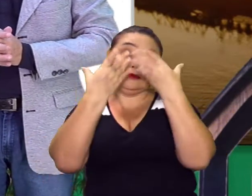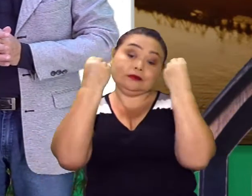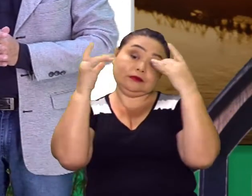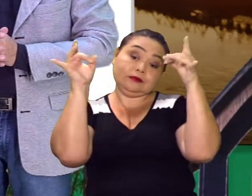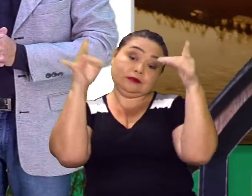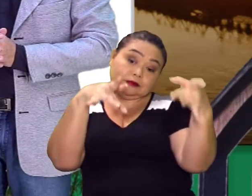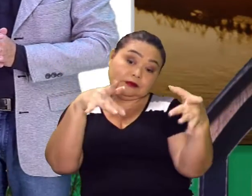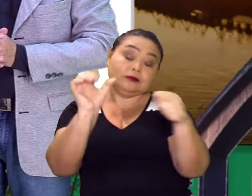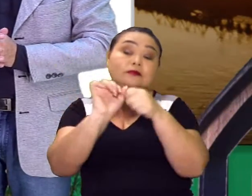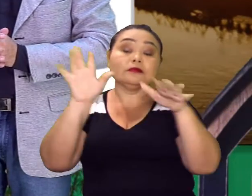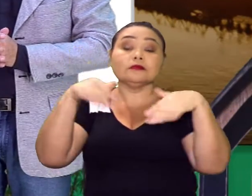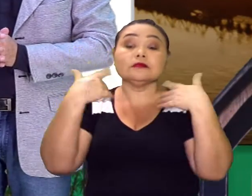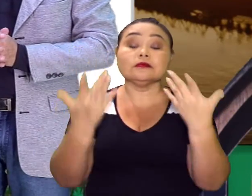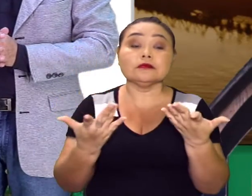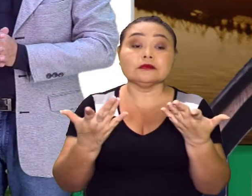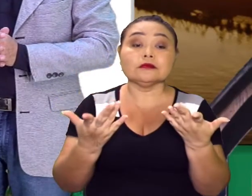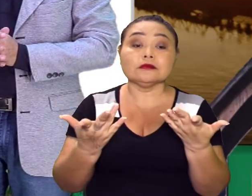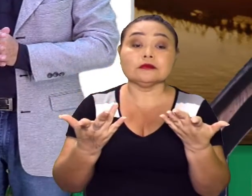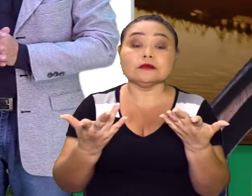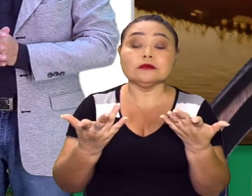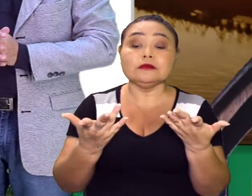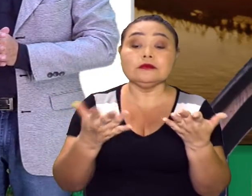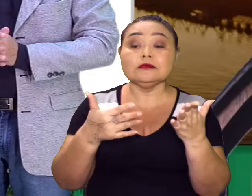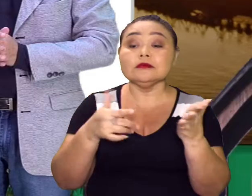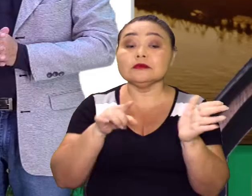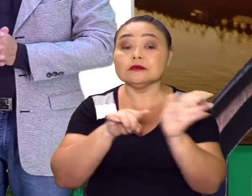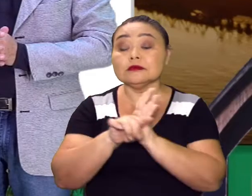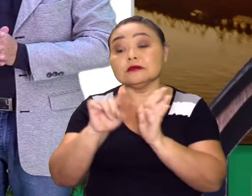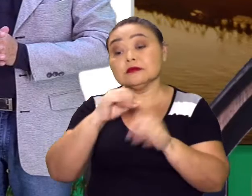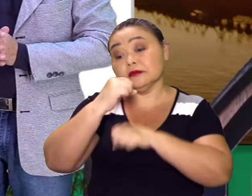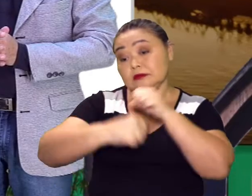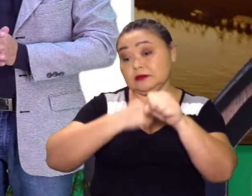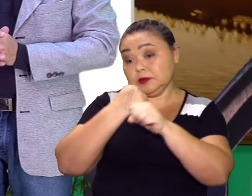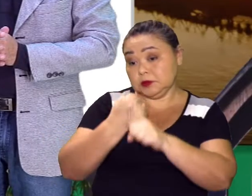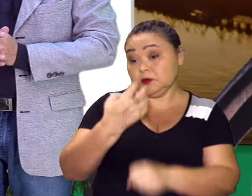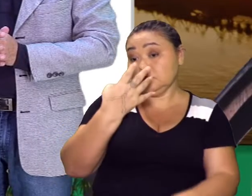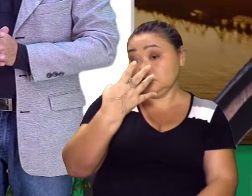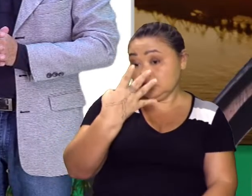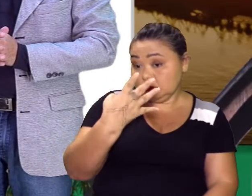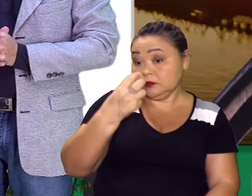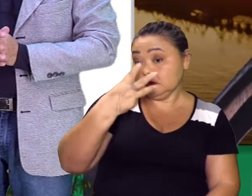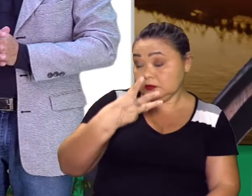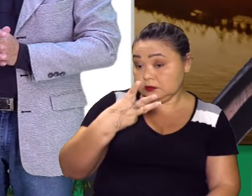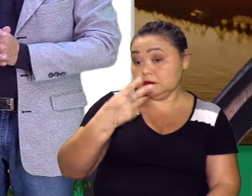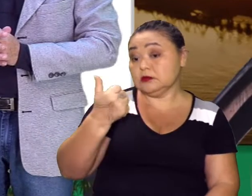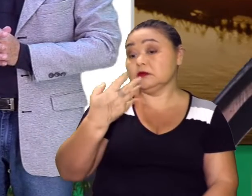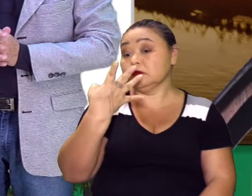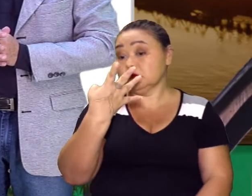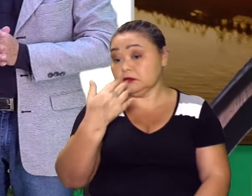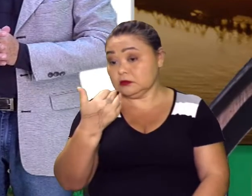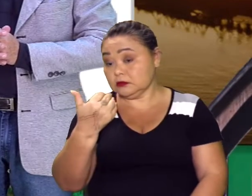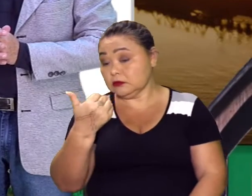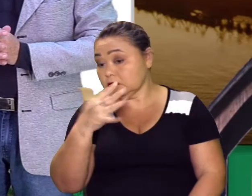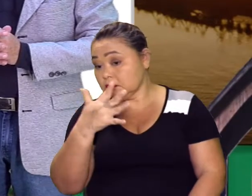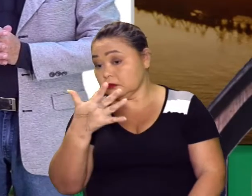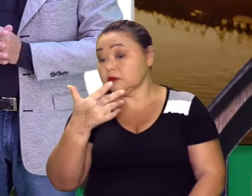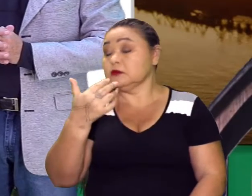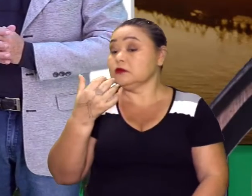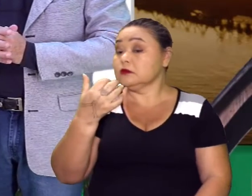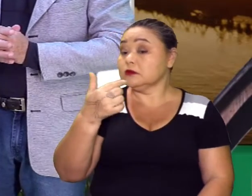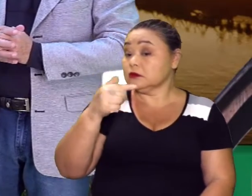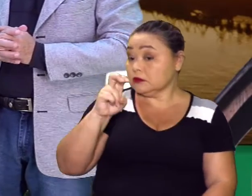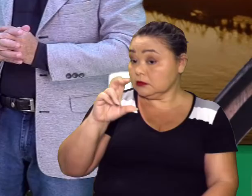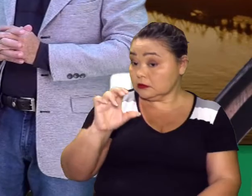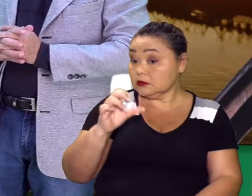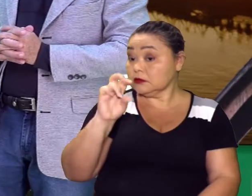E nessa questão, a gente fica entre 43 até 56 como um nome de território federal do Guaporé.